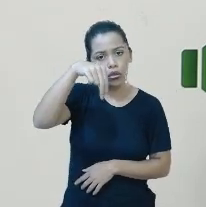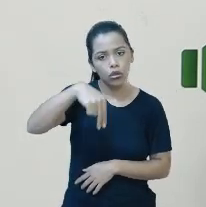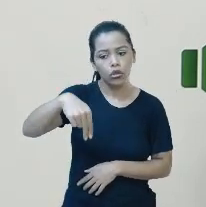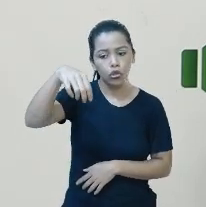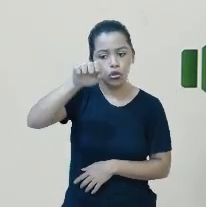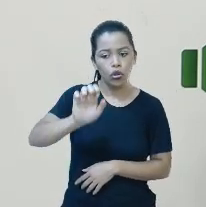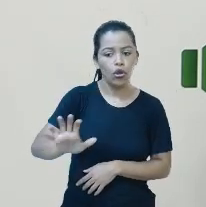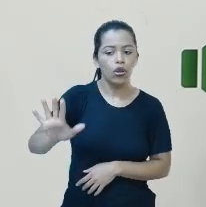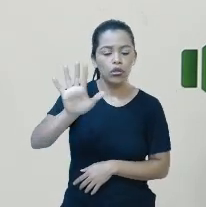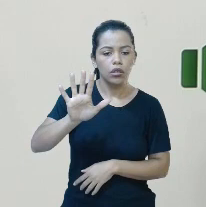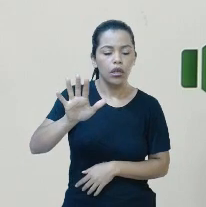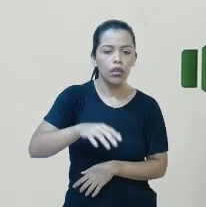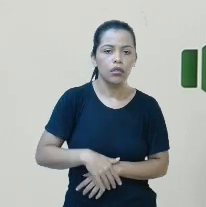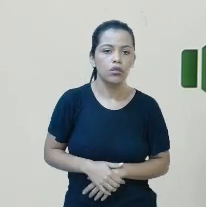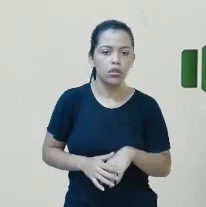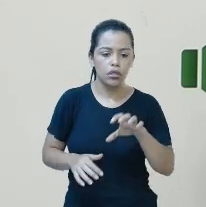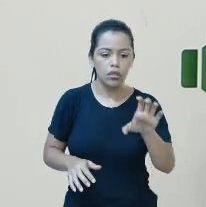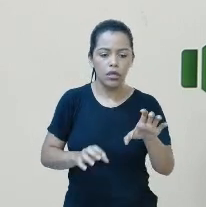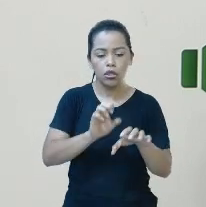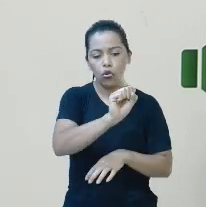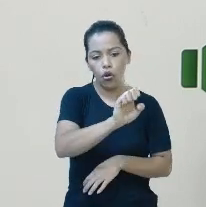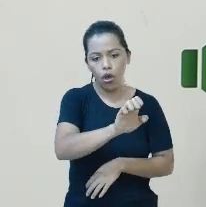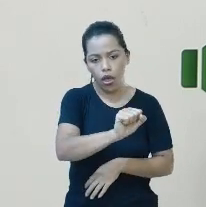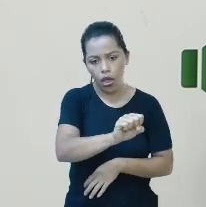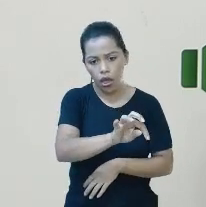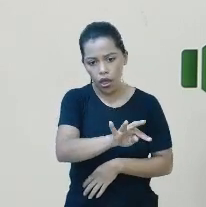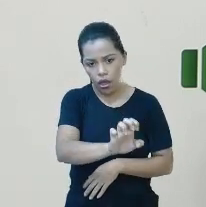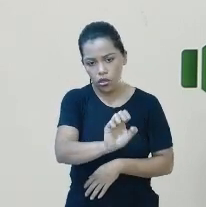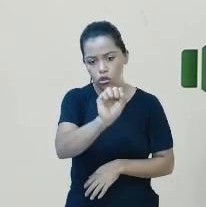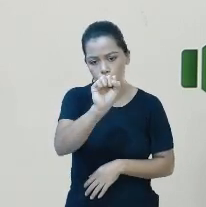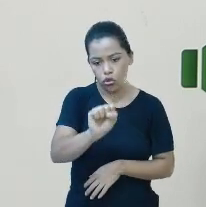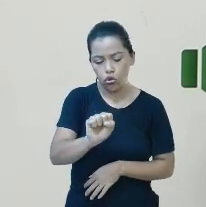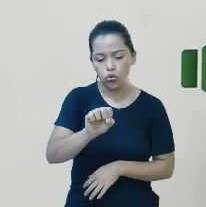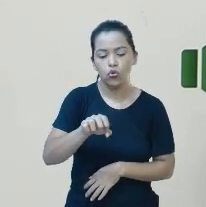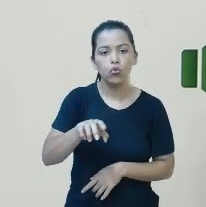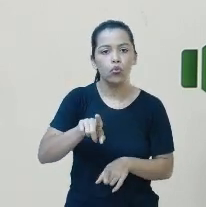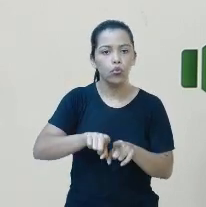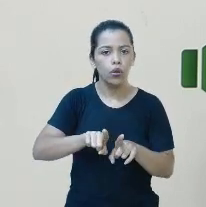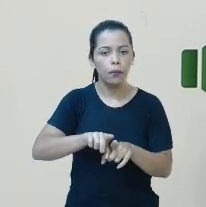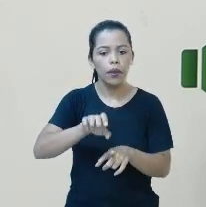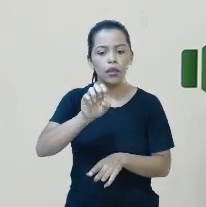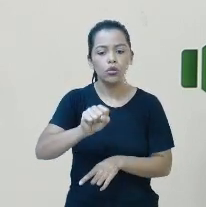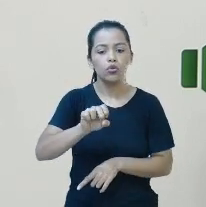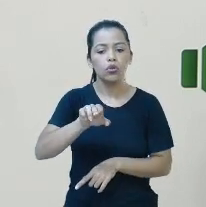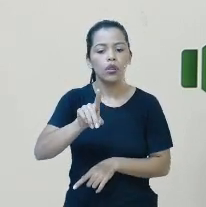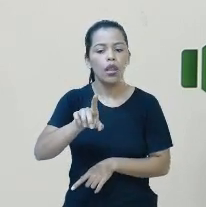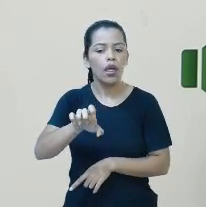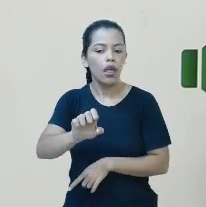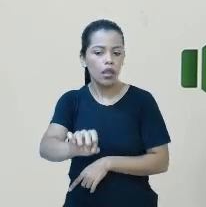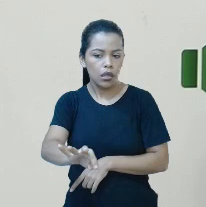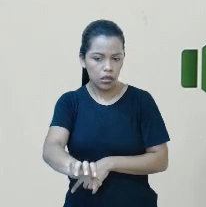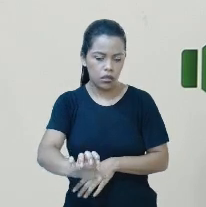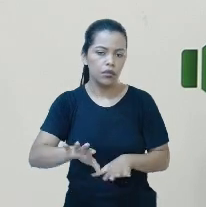e Sudeste. E agora você já aprendeu que esse agrupamento de estados foi feito buscando ver essas